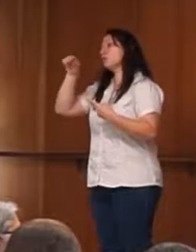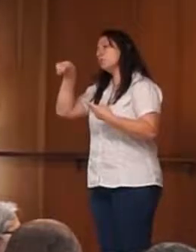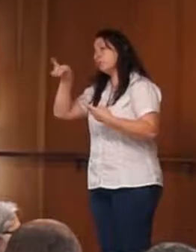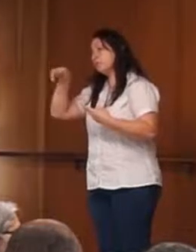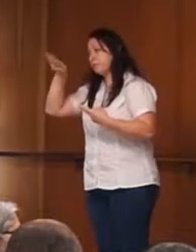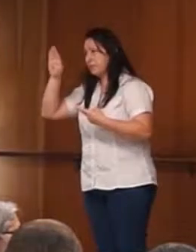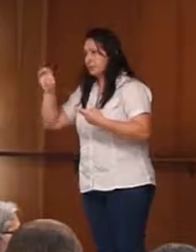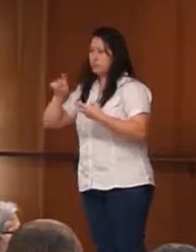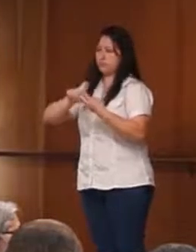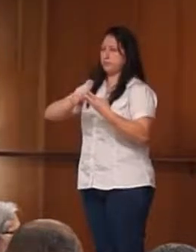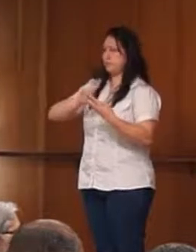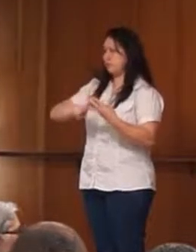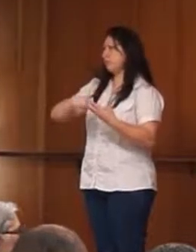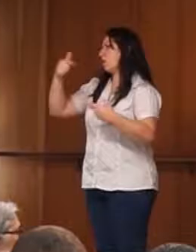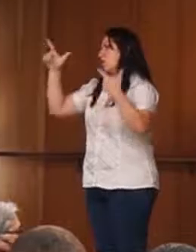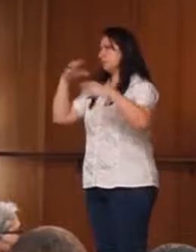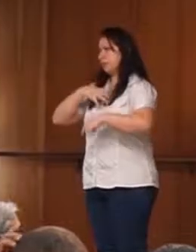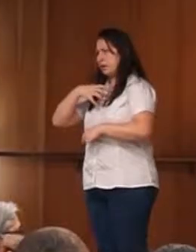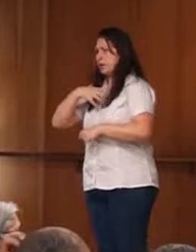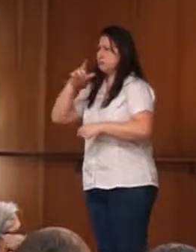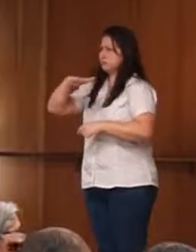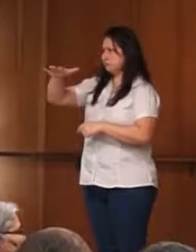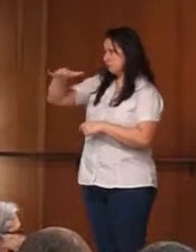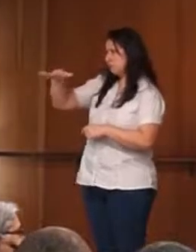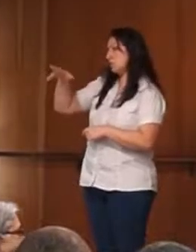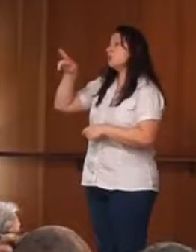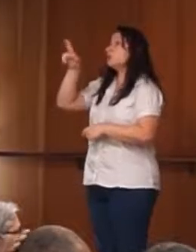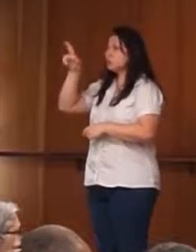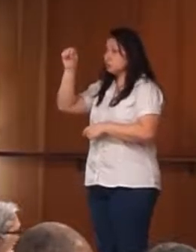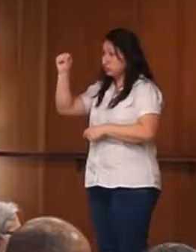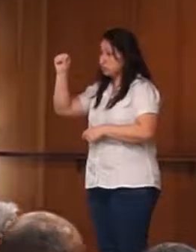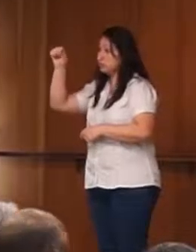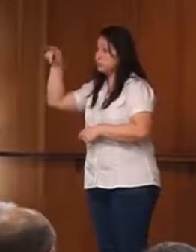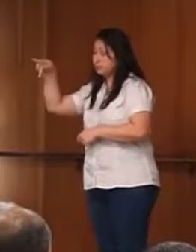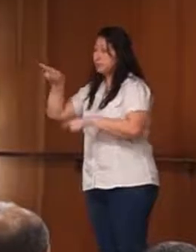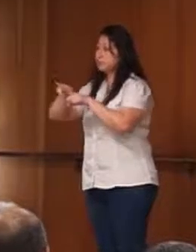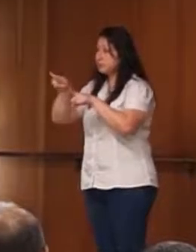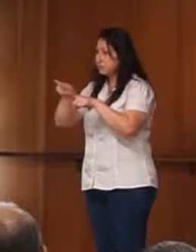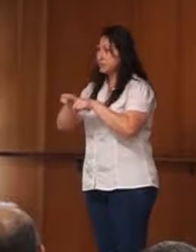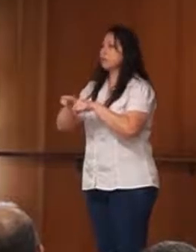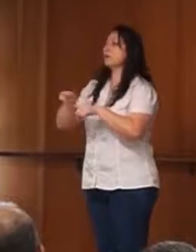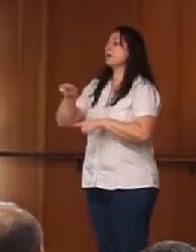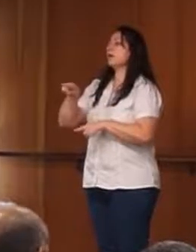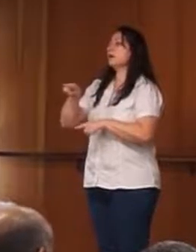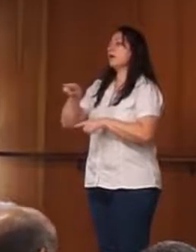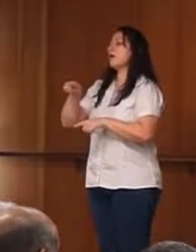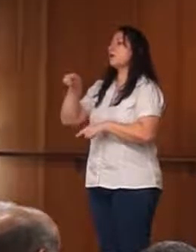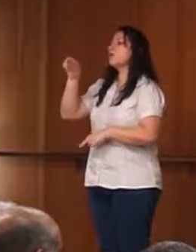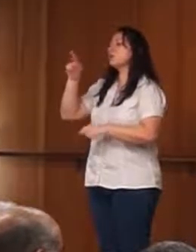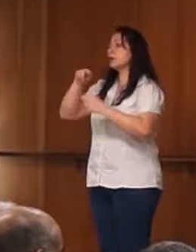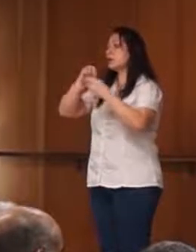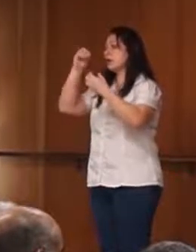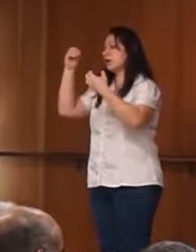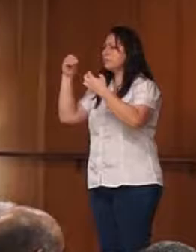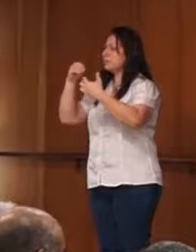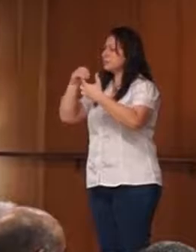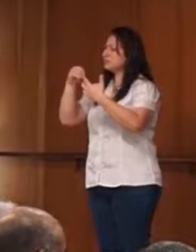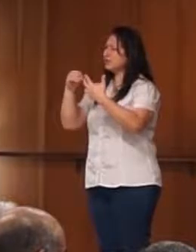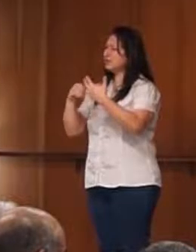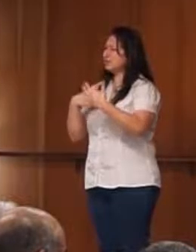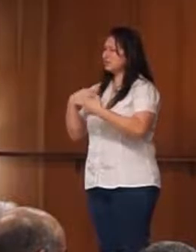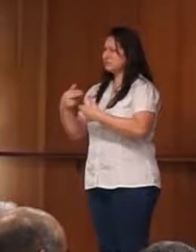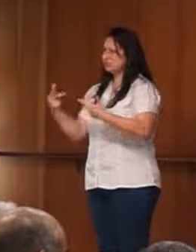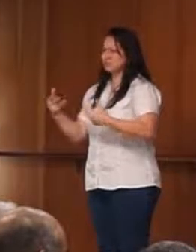UNEB, que é a estadual da Bahia, a do Pará, a USP, a Unicamp, a Federal do ABC. Na UF, o programa de pós-graduação